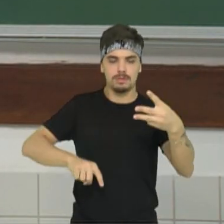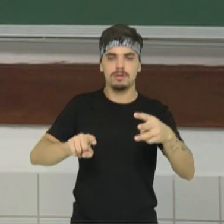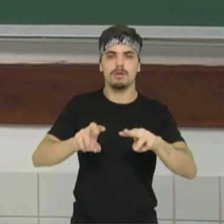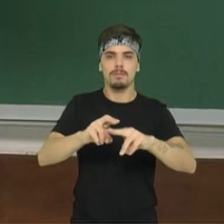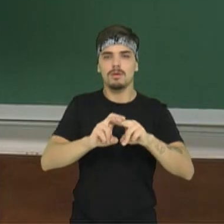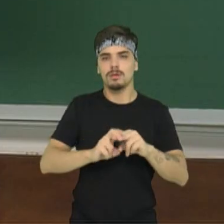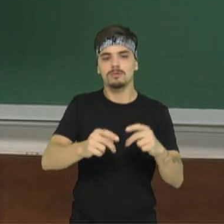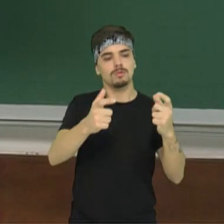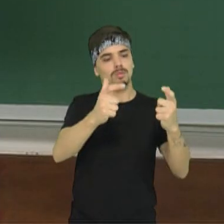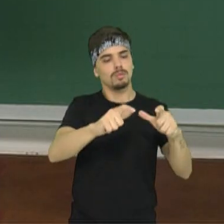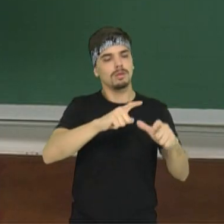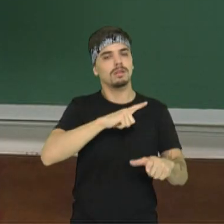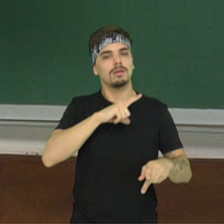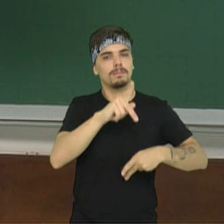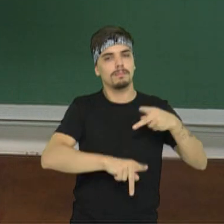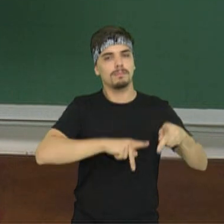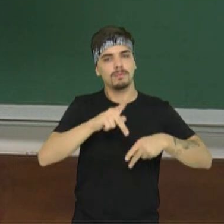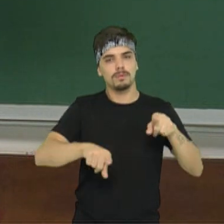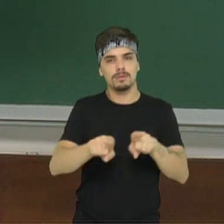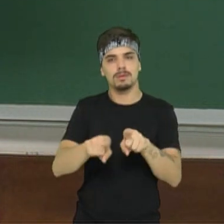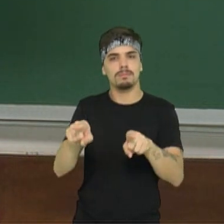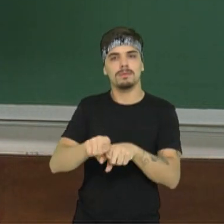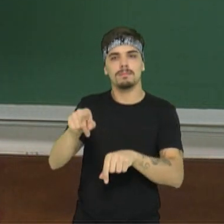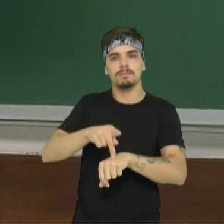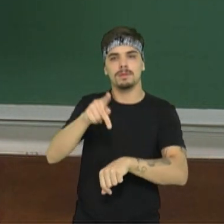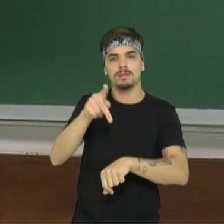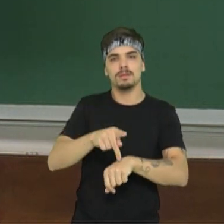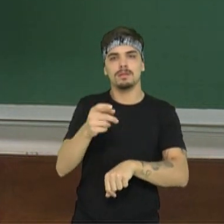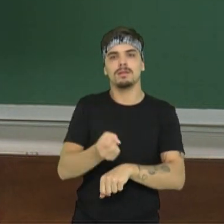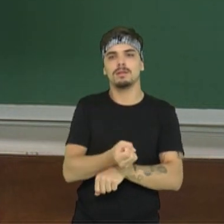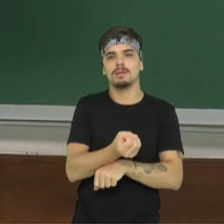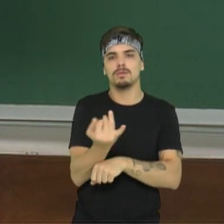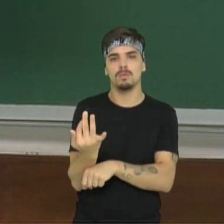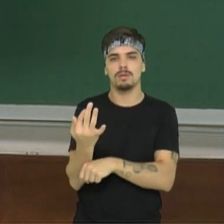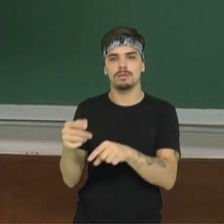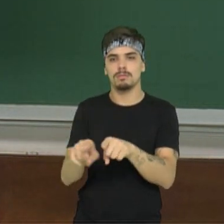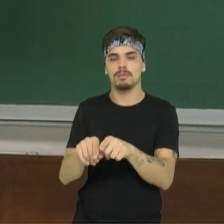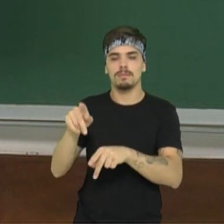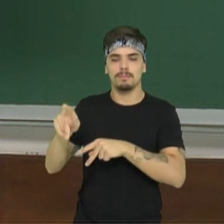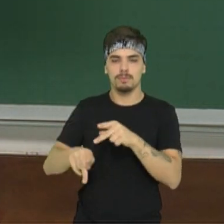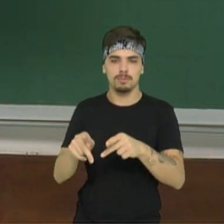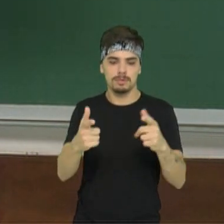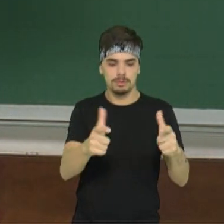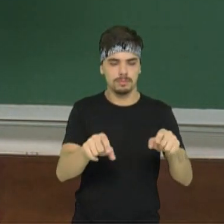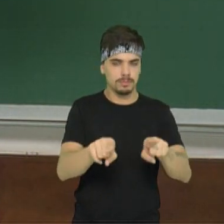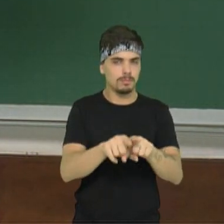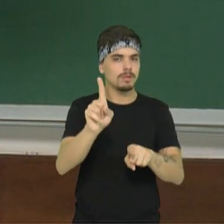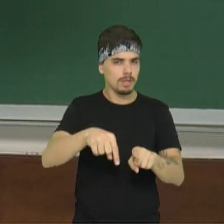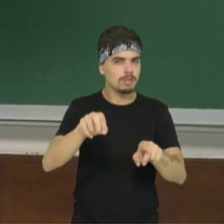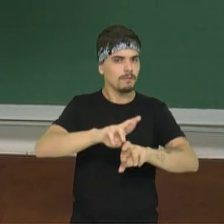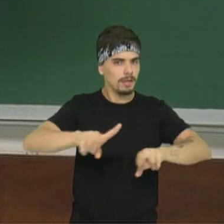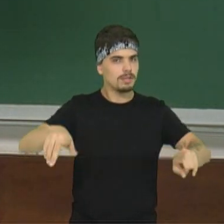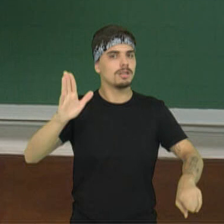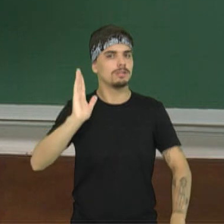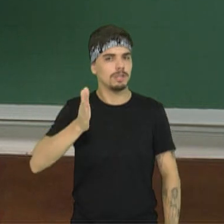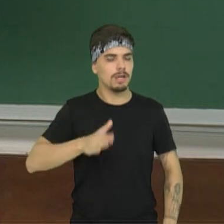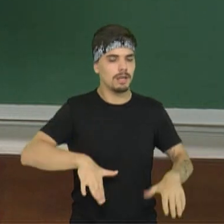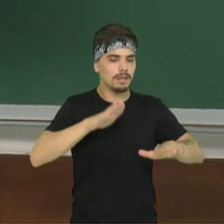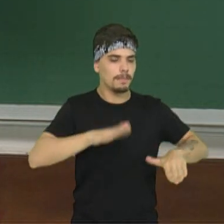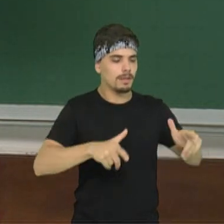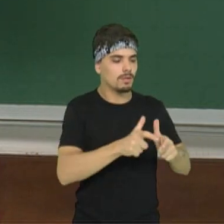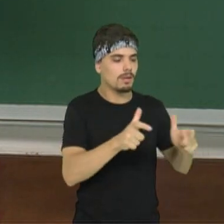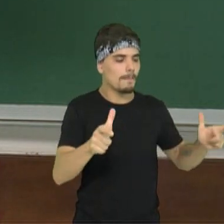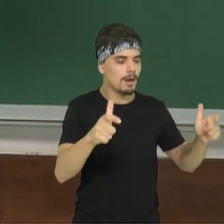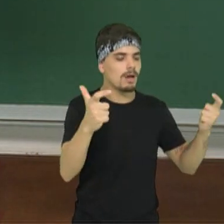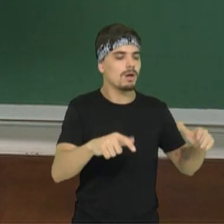pela sua área, população e o número de países. Isso já é uma diferença socioespacial. Dependendo do tamanho do